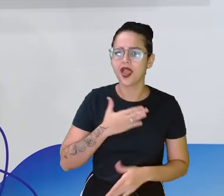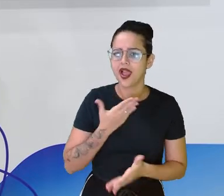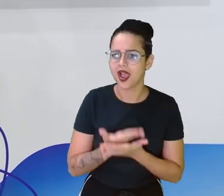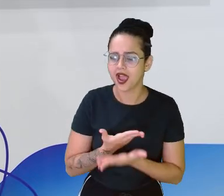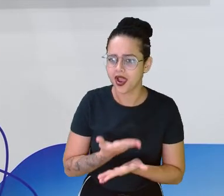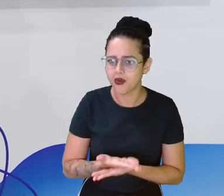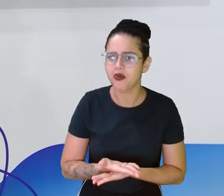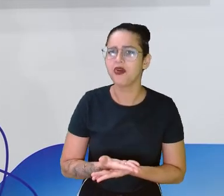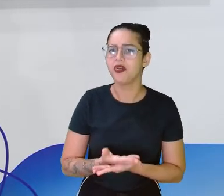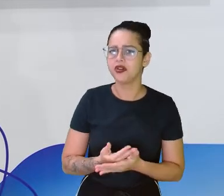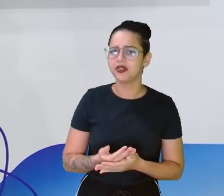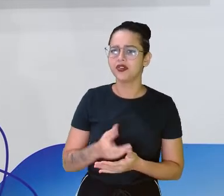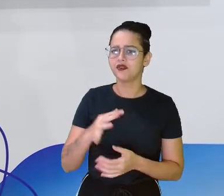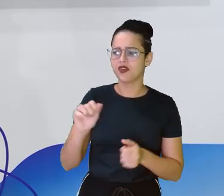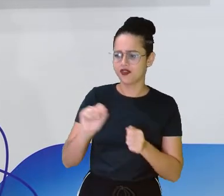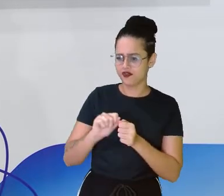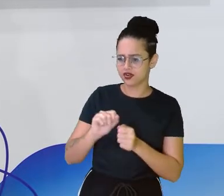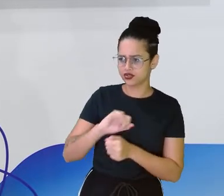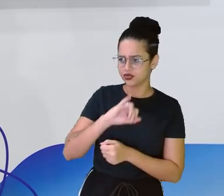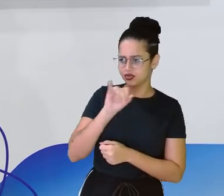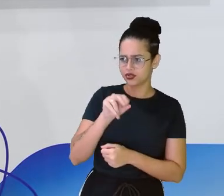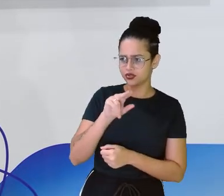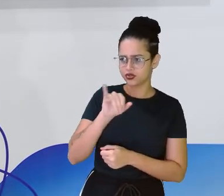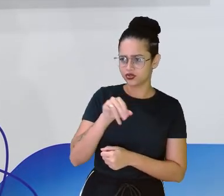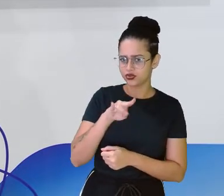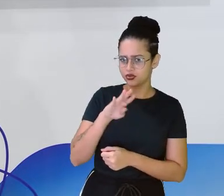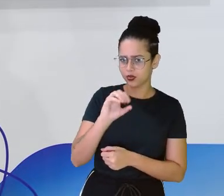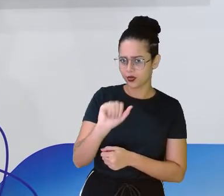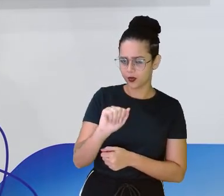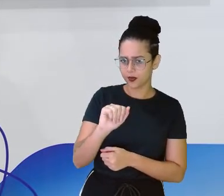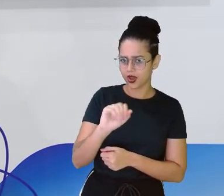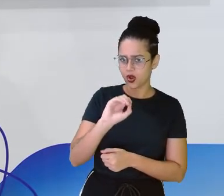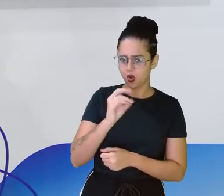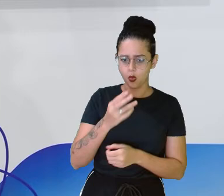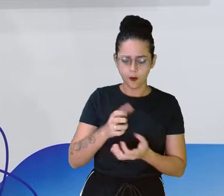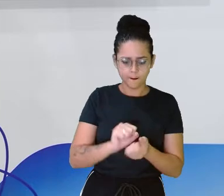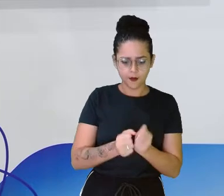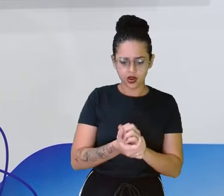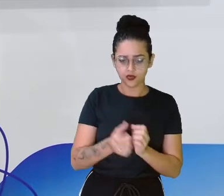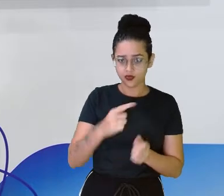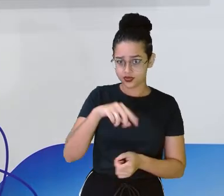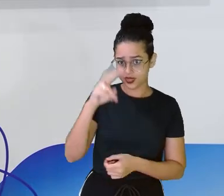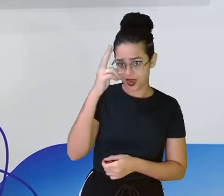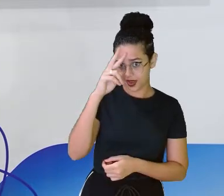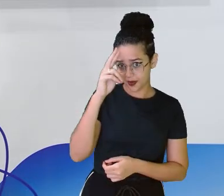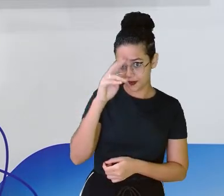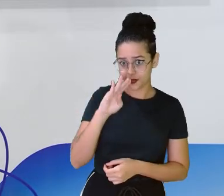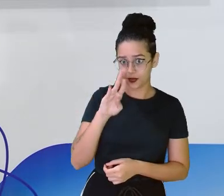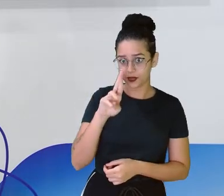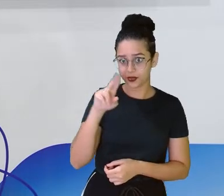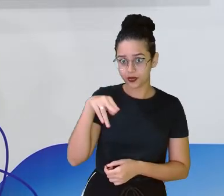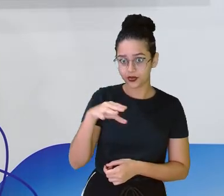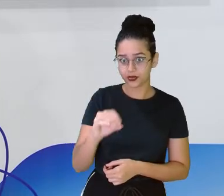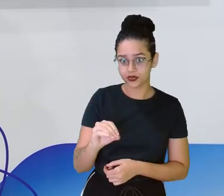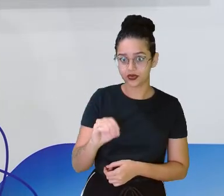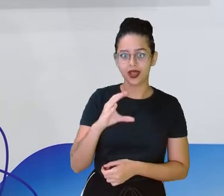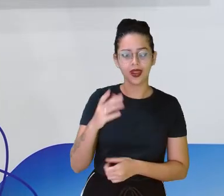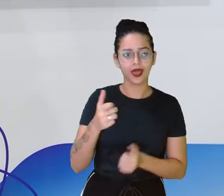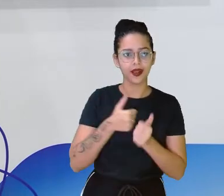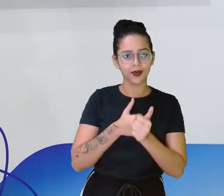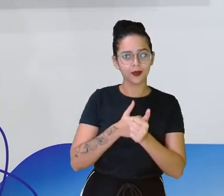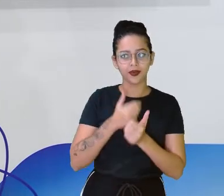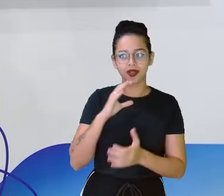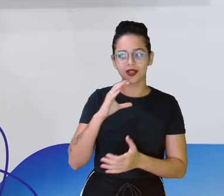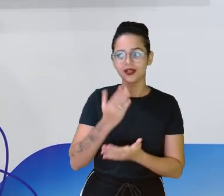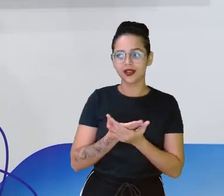aula, vai fazer com jujuba ou massa de modelar? Vocês lembram de Bruno, né? Ele está, claro, acompanhando